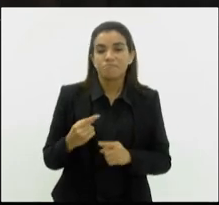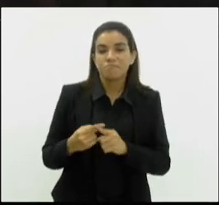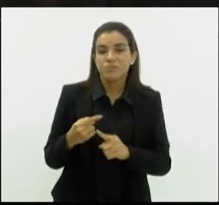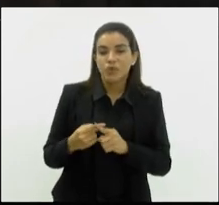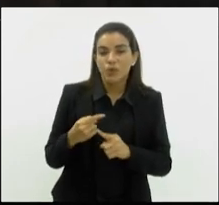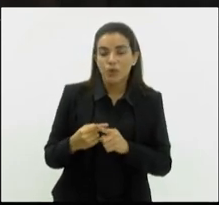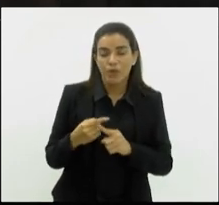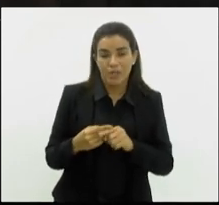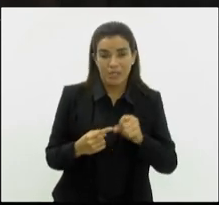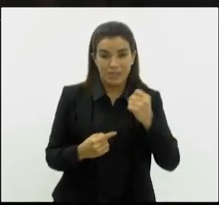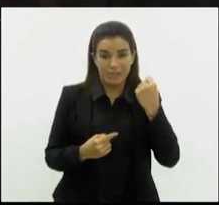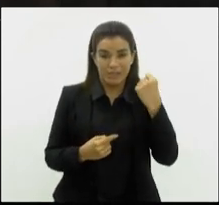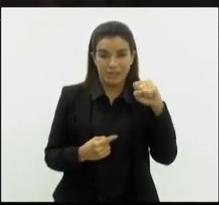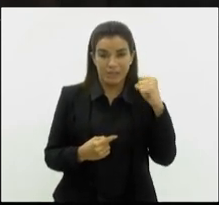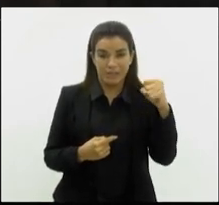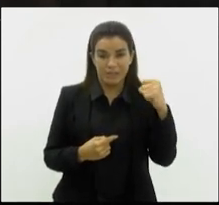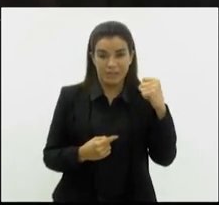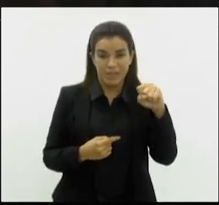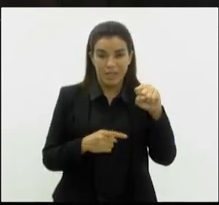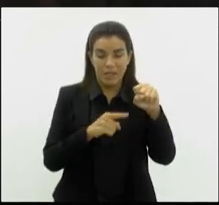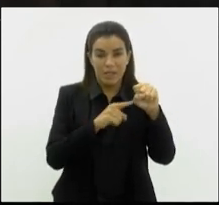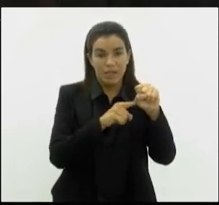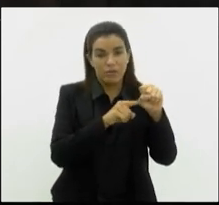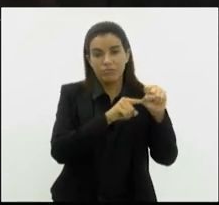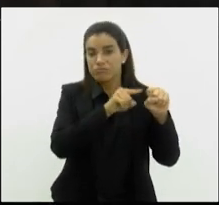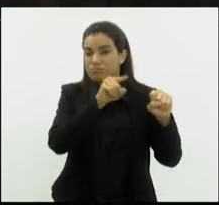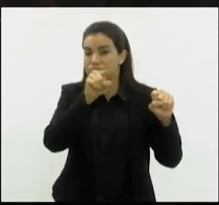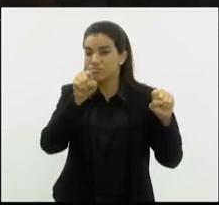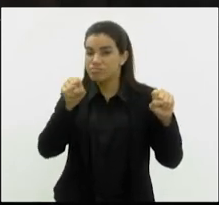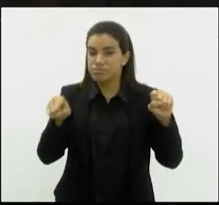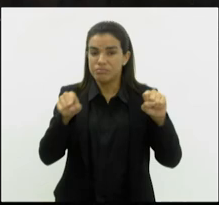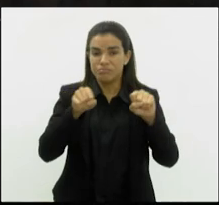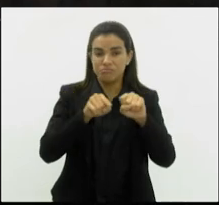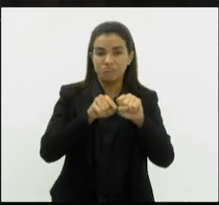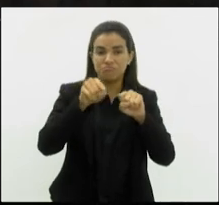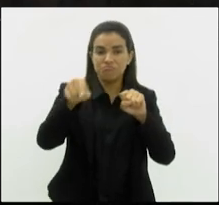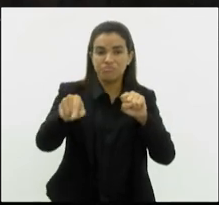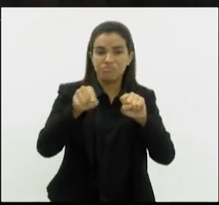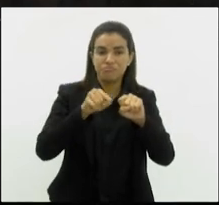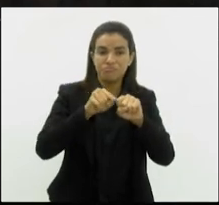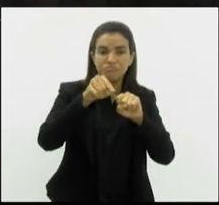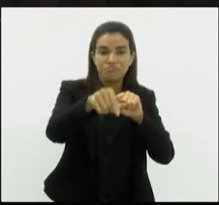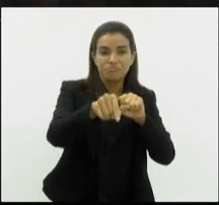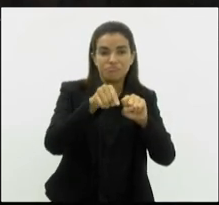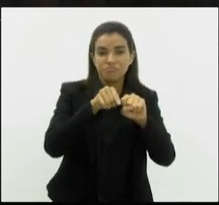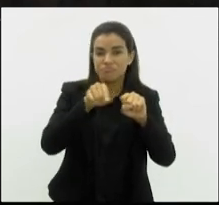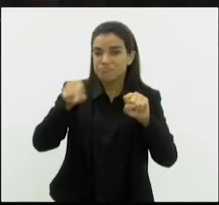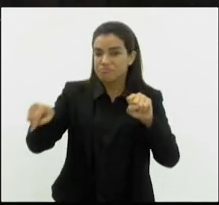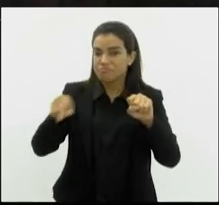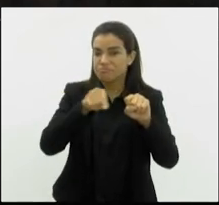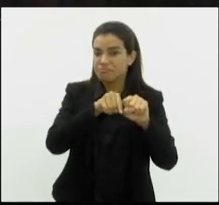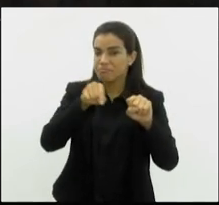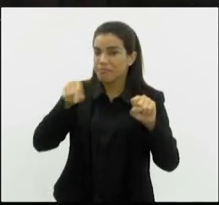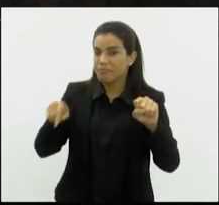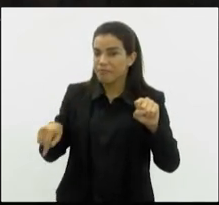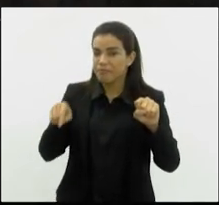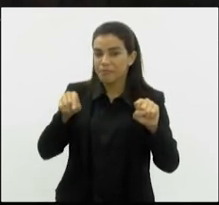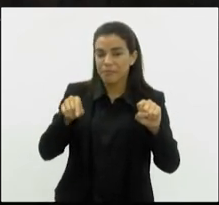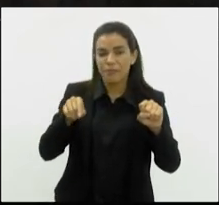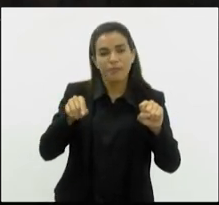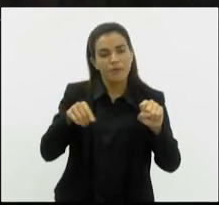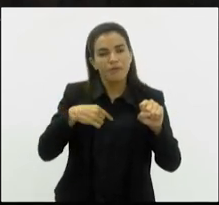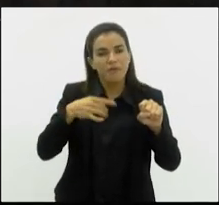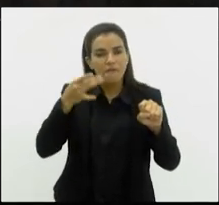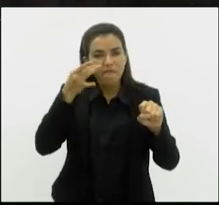de Seropédica e vai para outros recantos da cidade, o que mais você vê